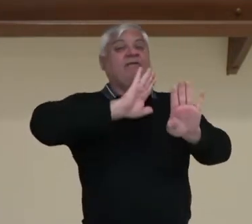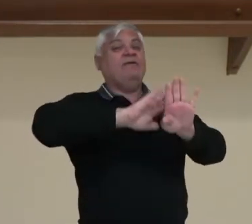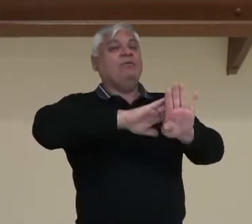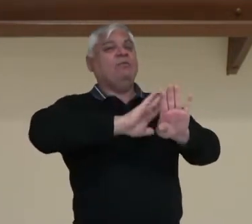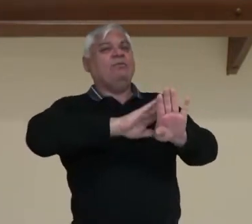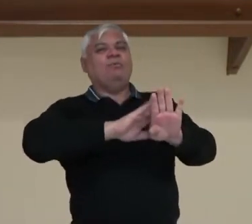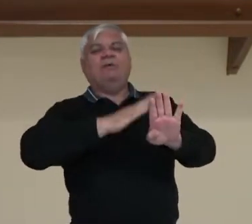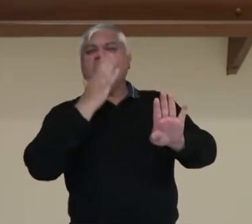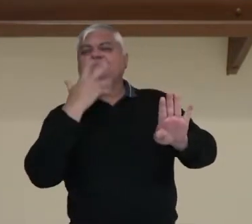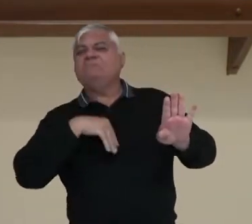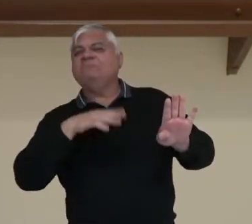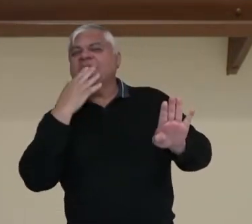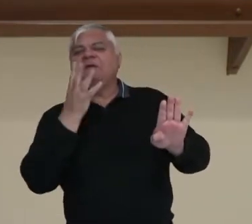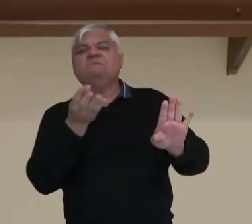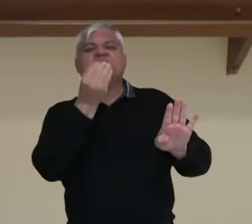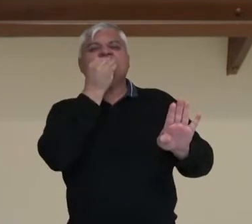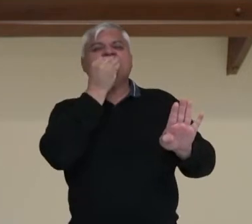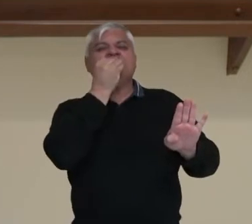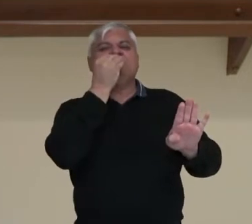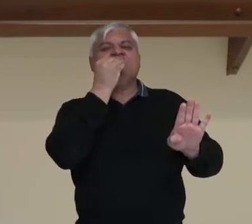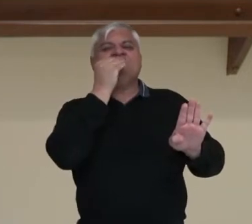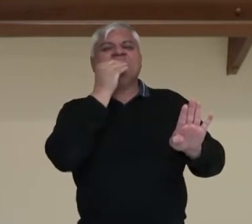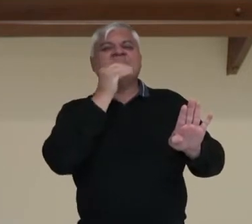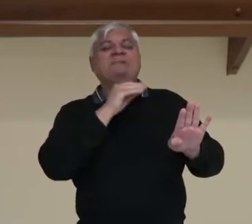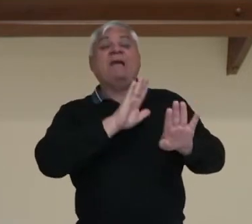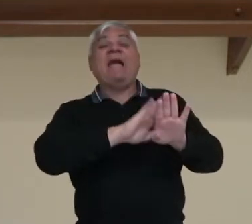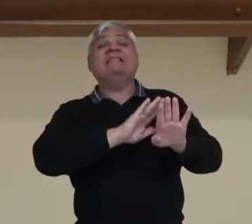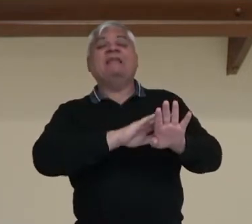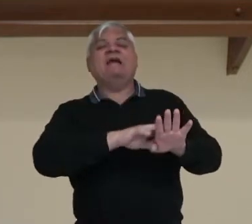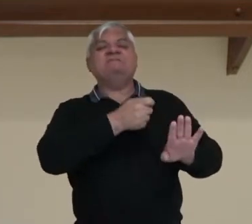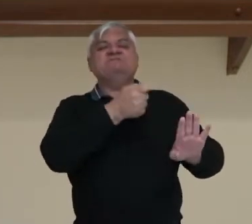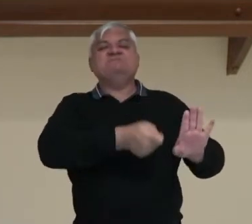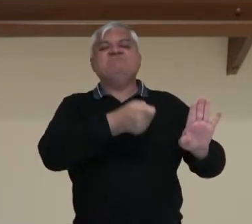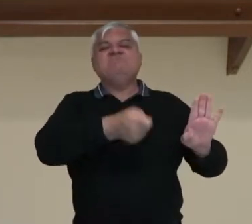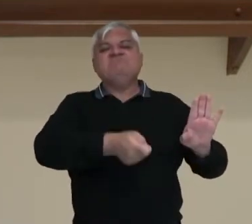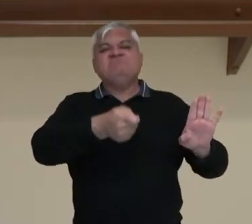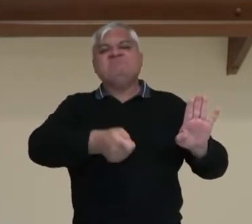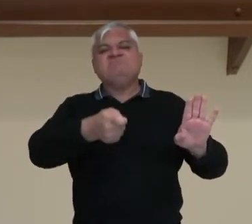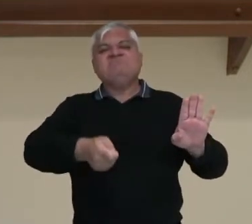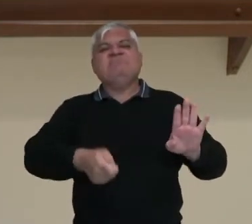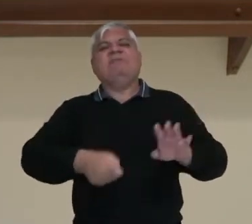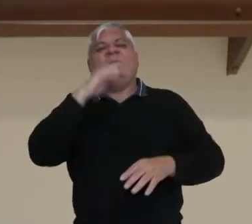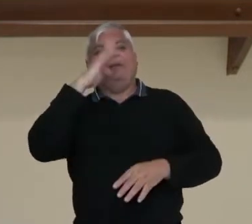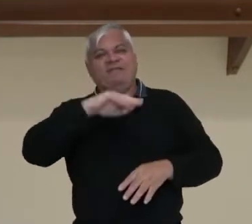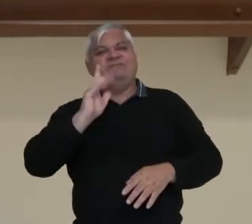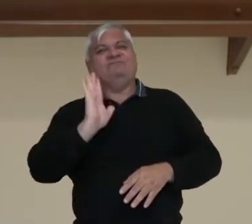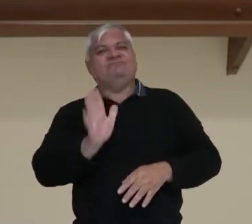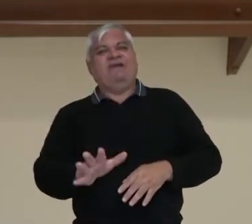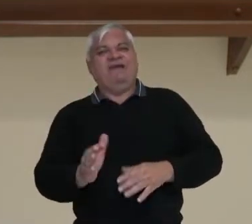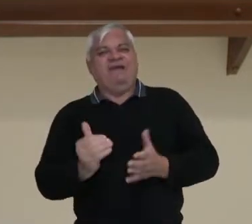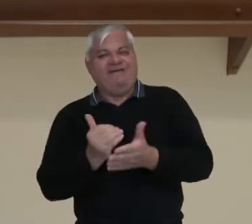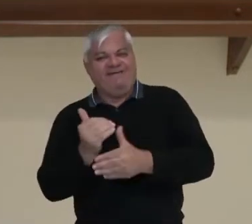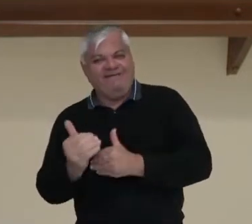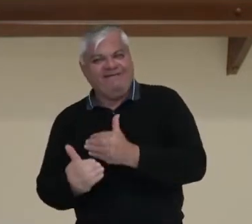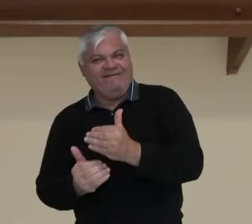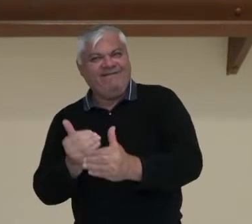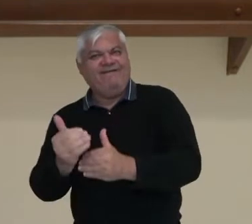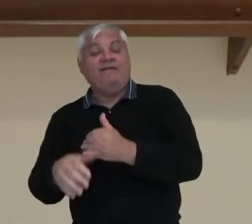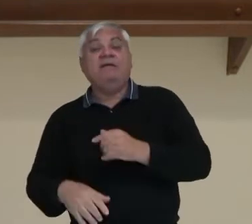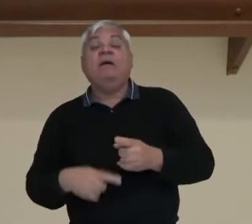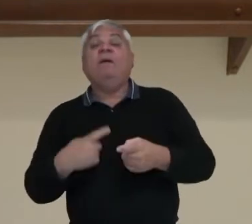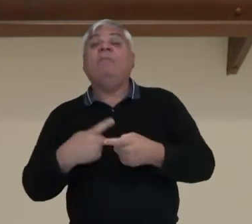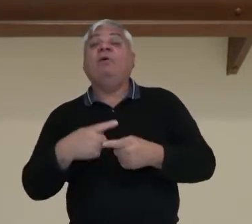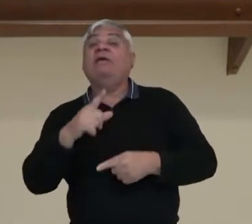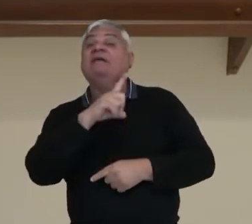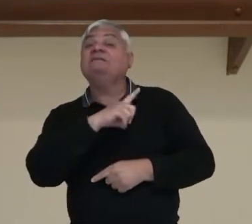não conseguissem ver todas as ações autoritárias que estavam acontecendo, principalmente porque existia